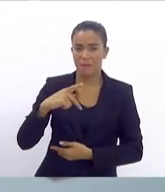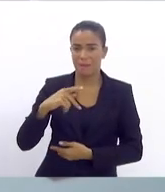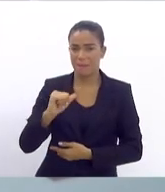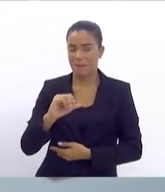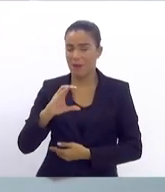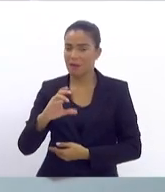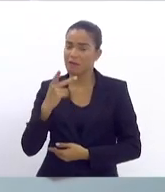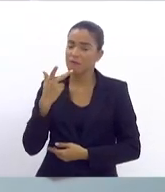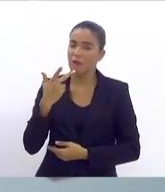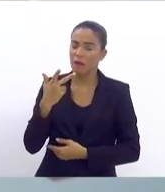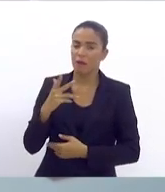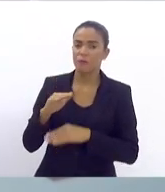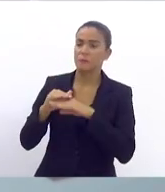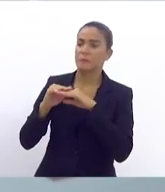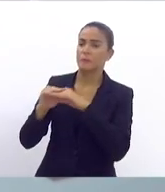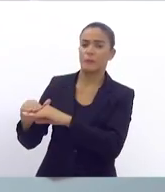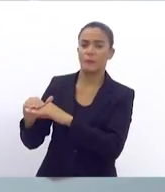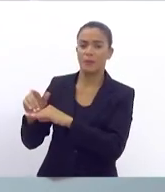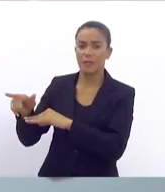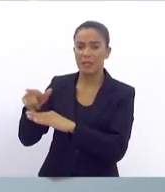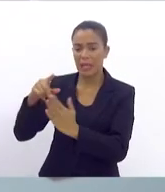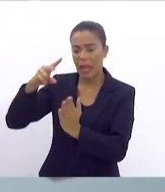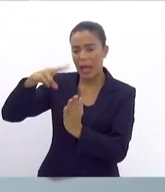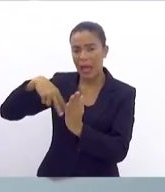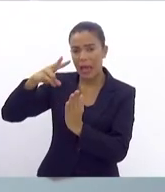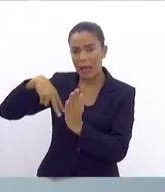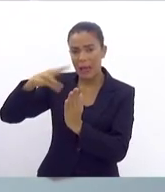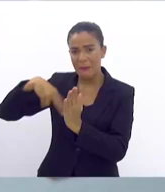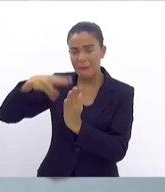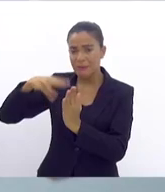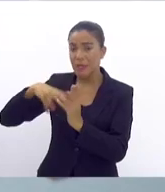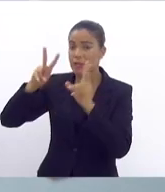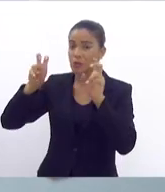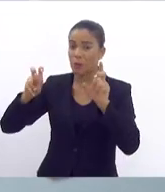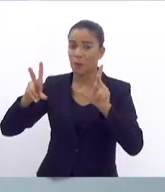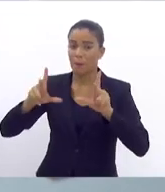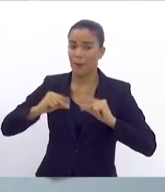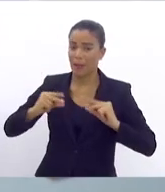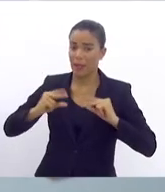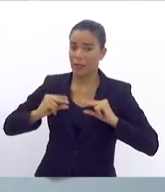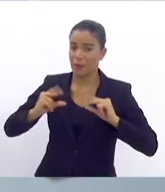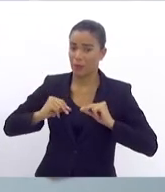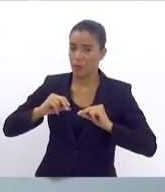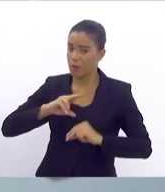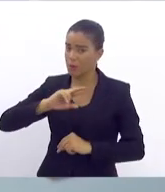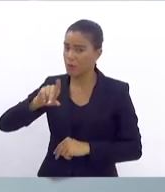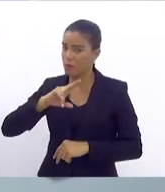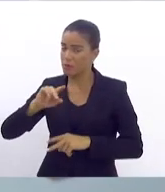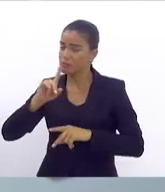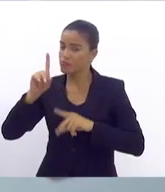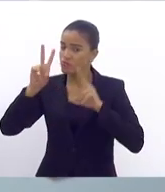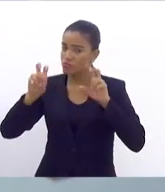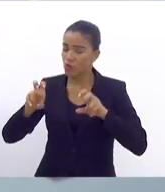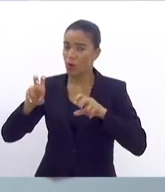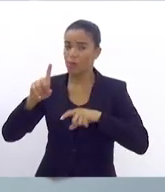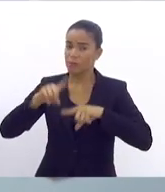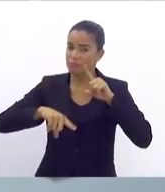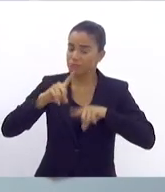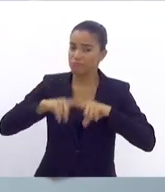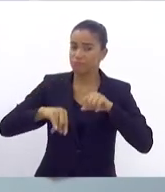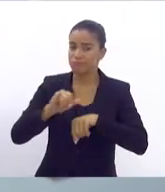dizendo claramente que a apreciação é sobre o mérito e não sobre forma,